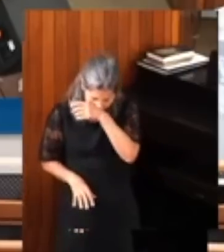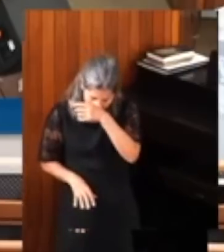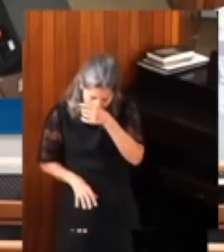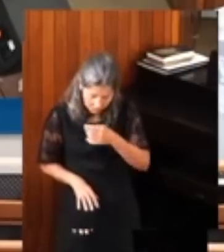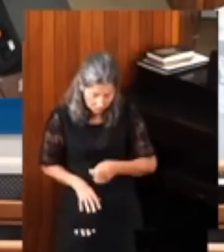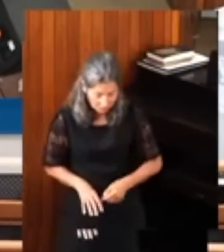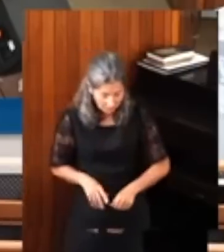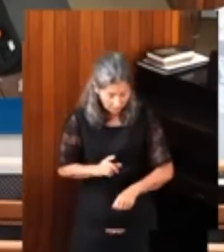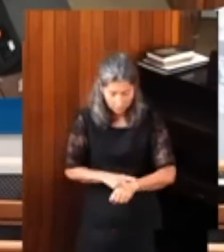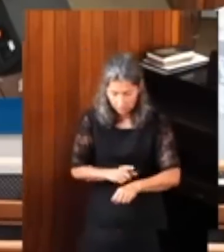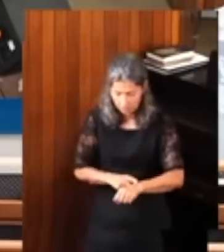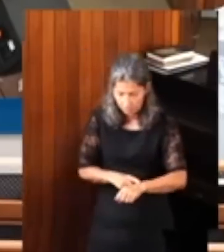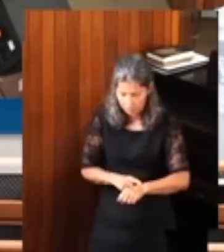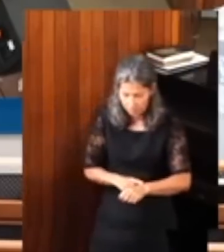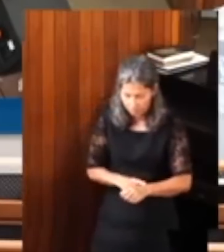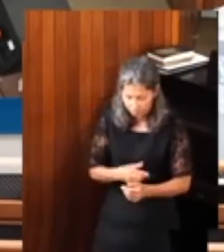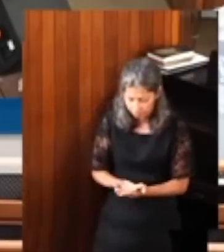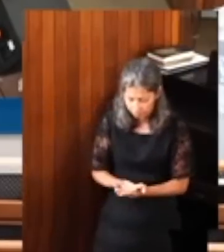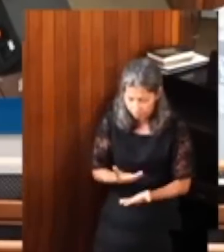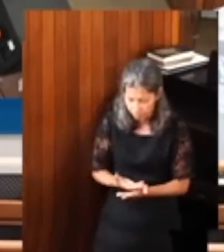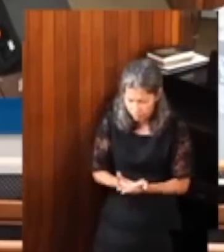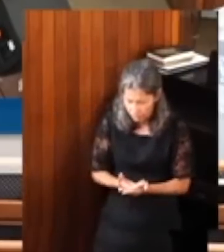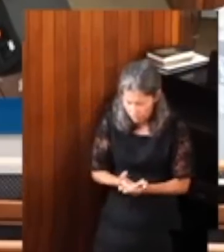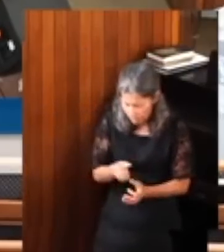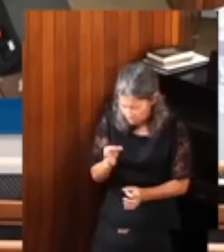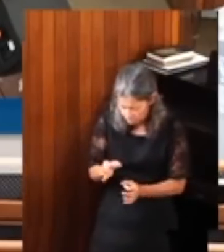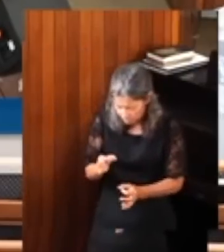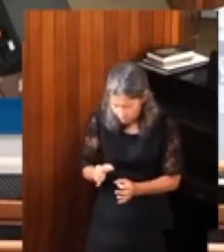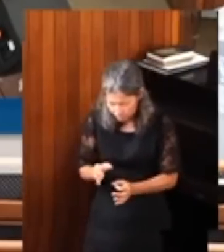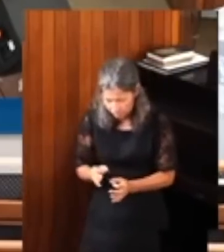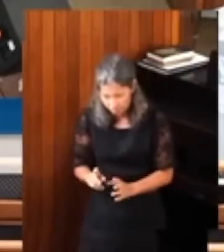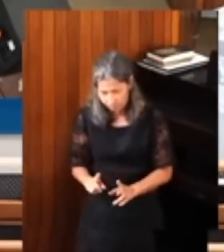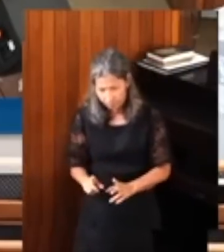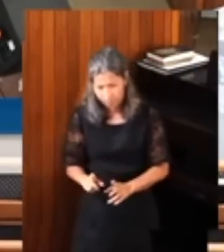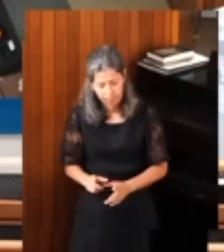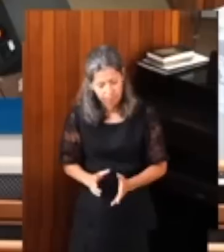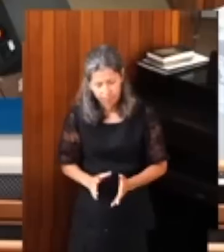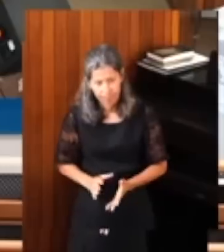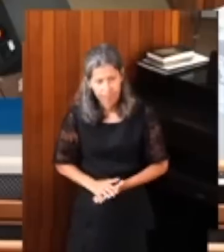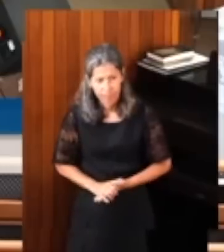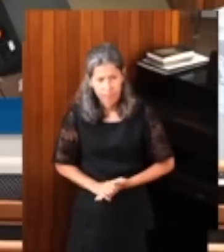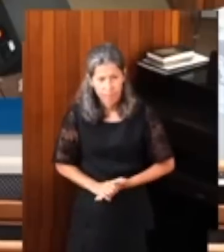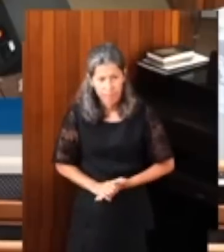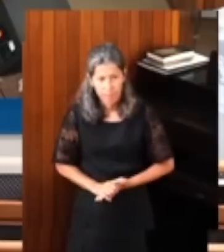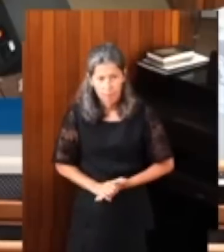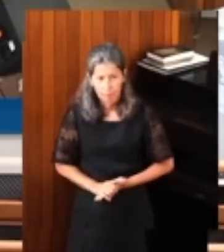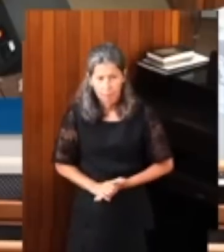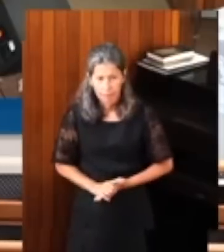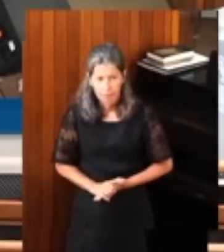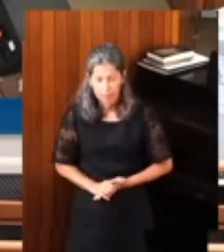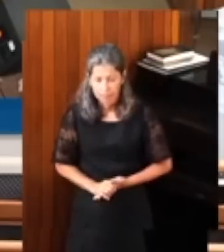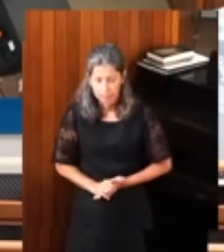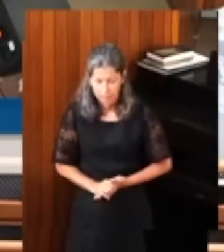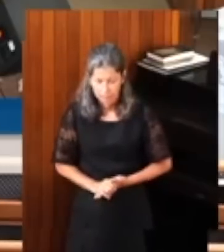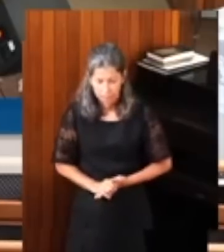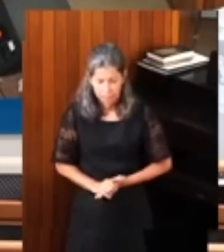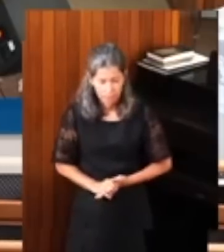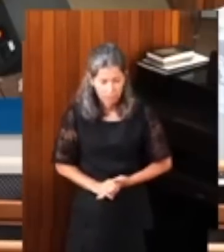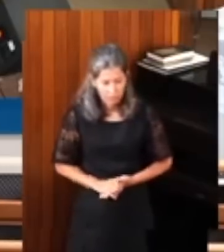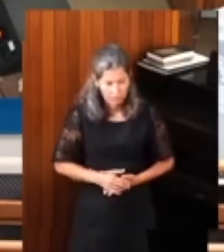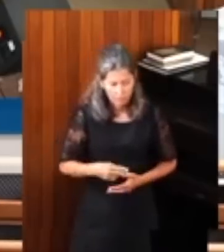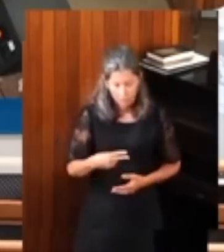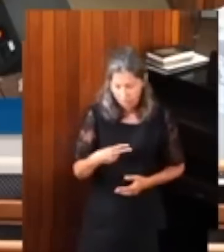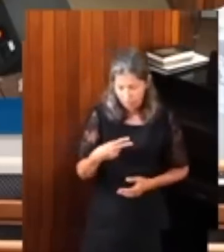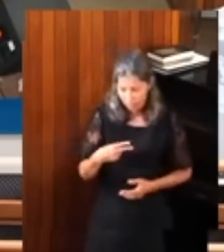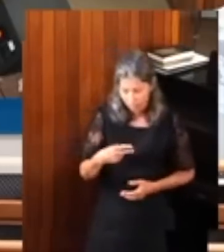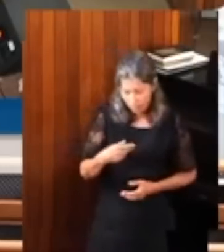que é fantástico. Mas é assim que a Bíblia ensina, né? Quando Jesus não vem, no dia 22 de outubro,